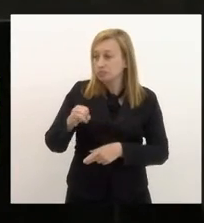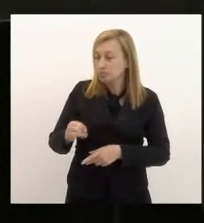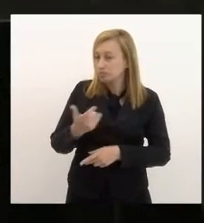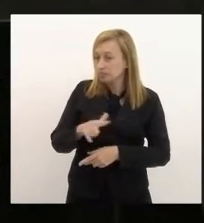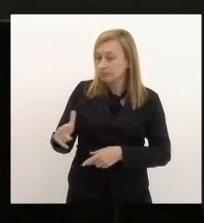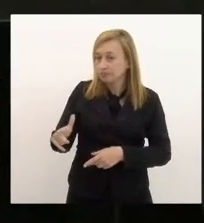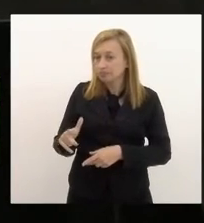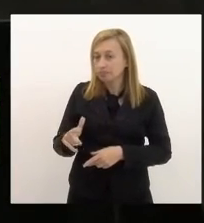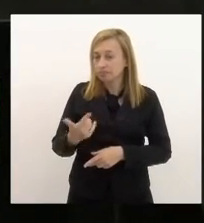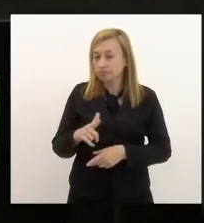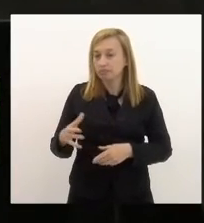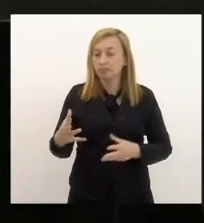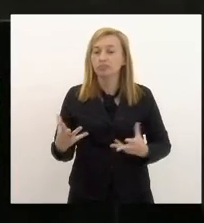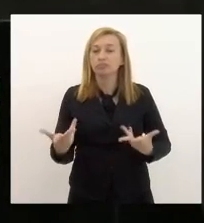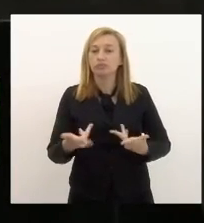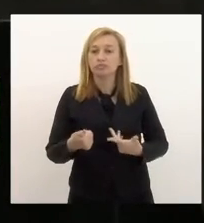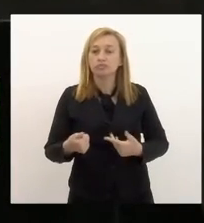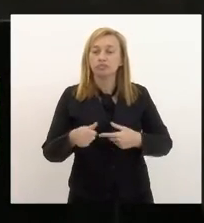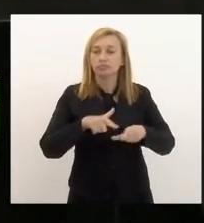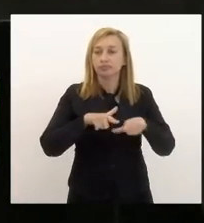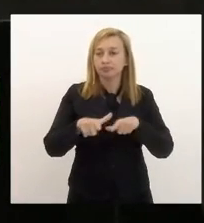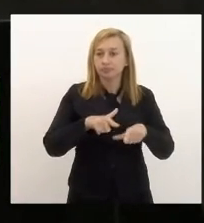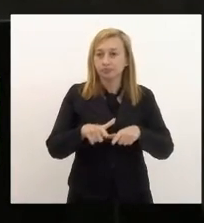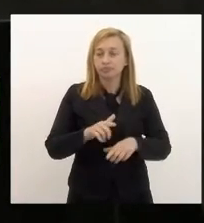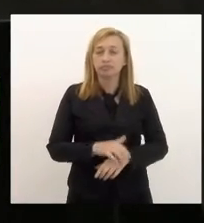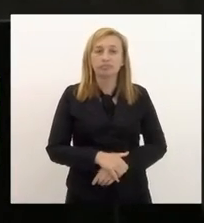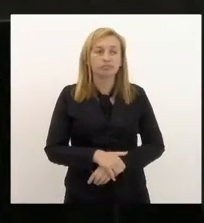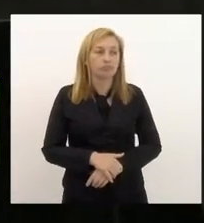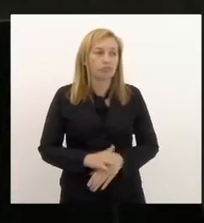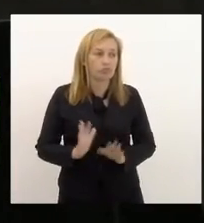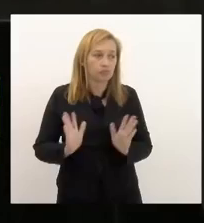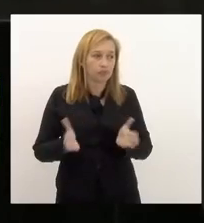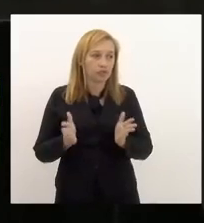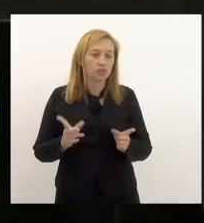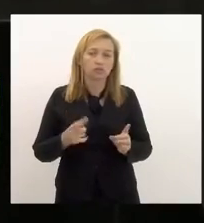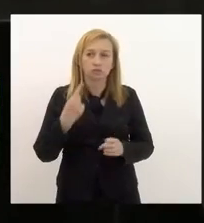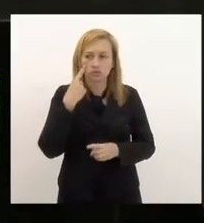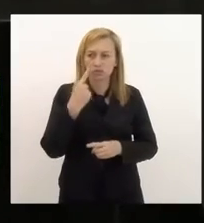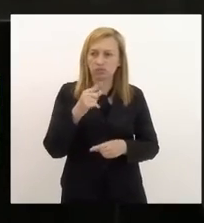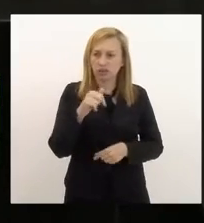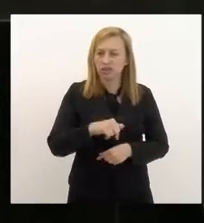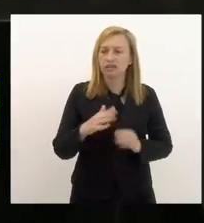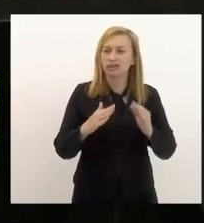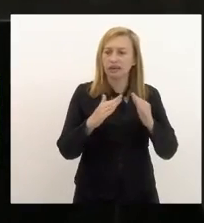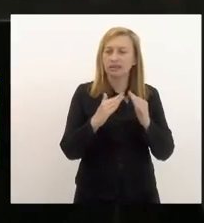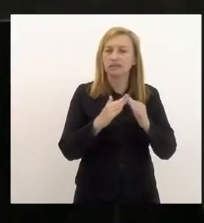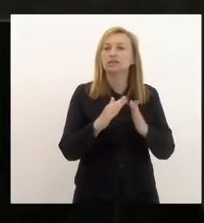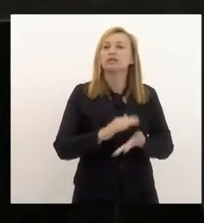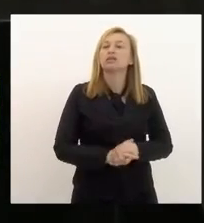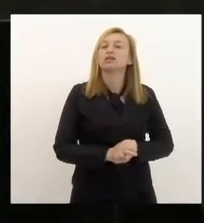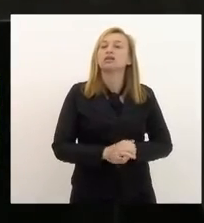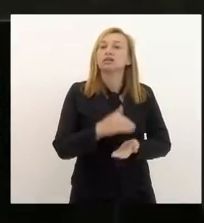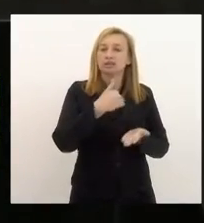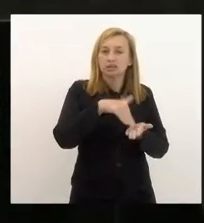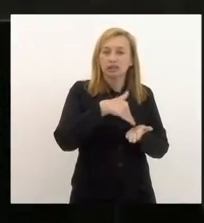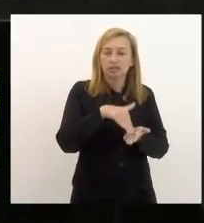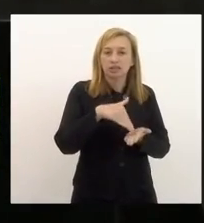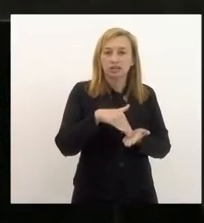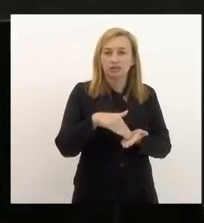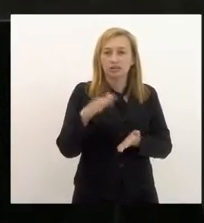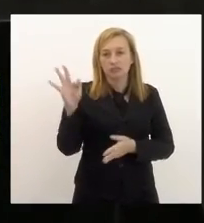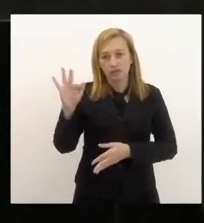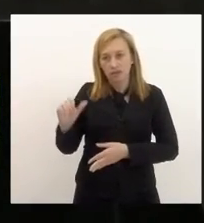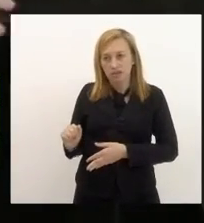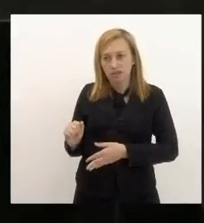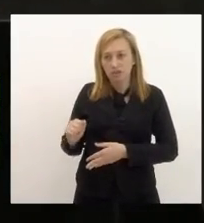com boa qualidade e serviços são prestados então quando hoje nós nos encontramos aqui nessa casa como secretário de fazenda